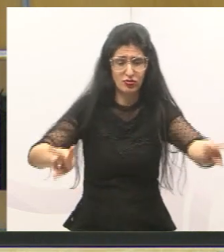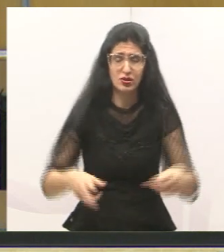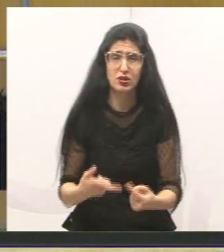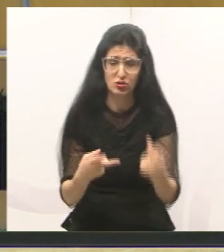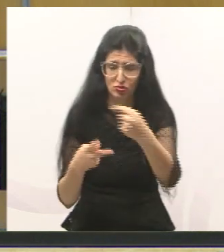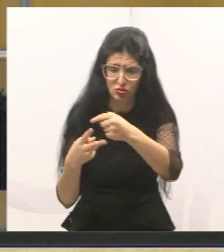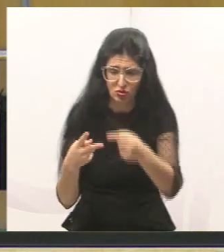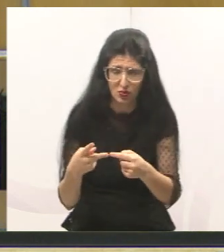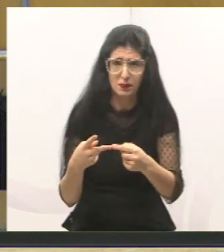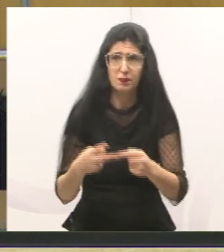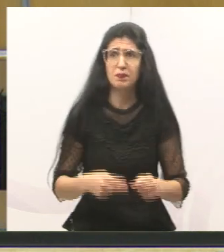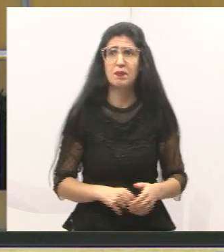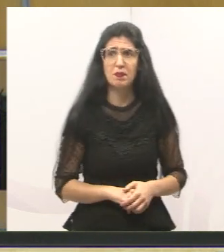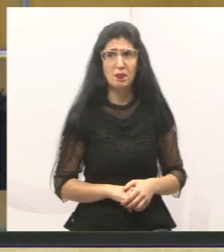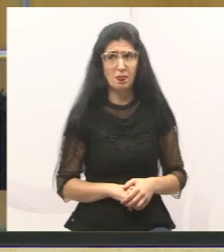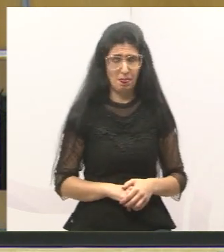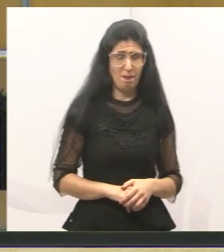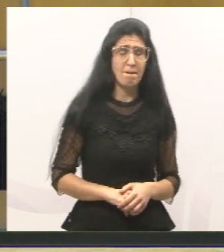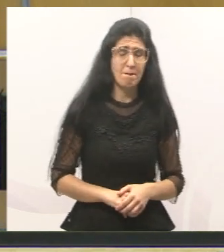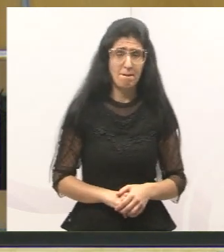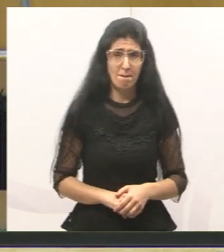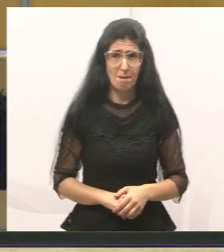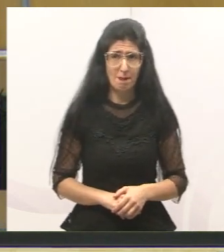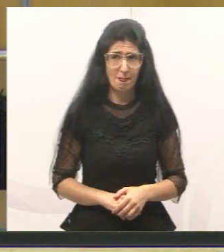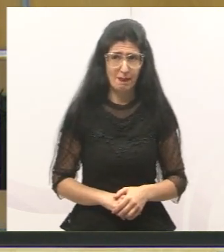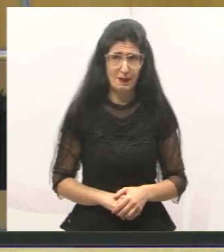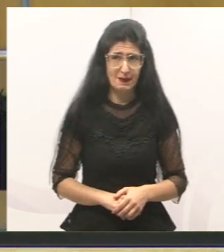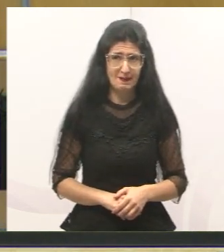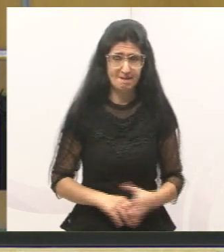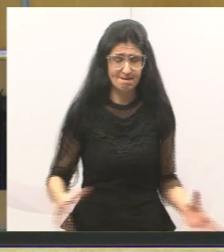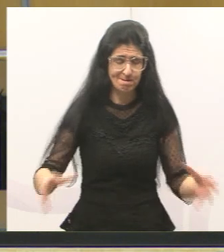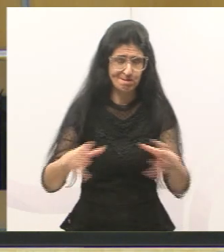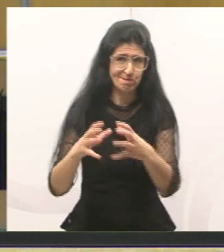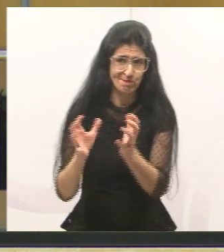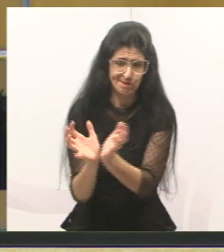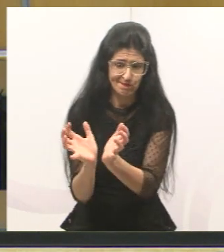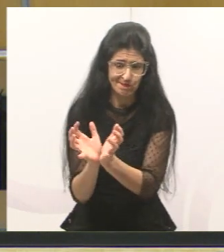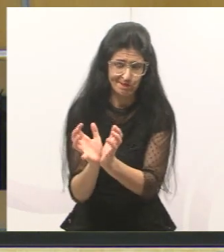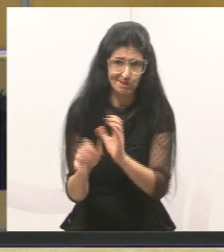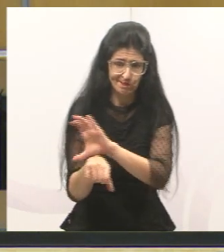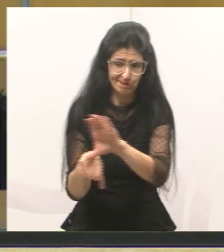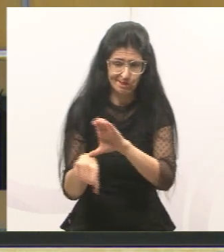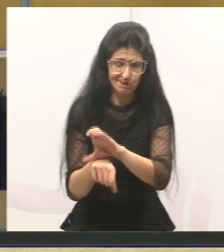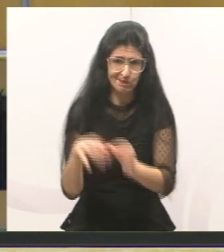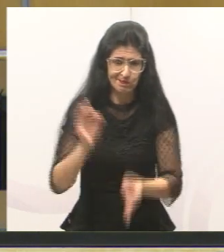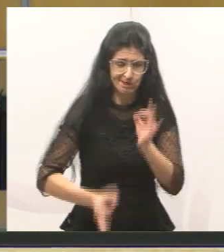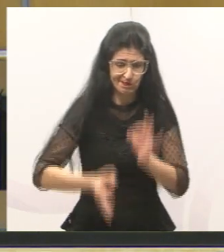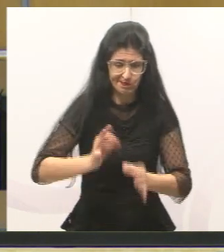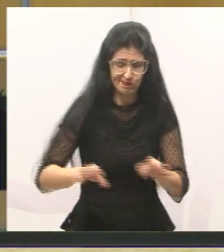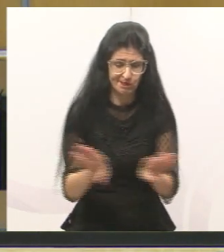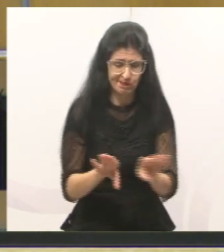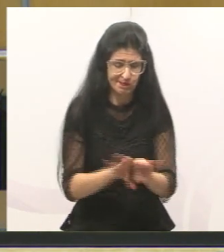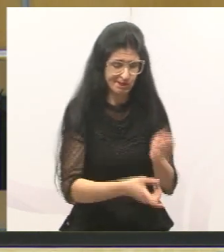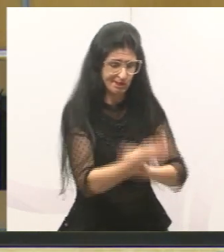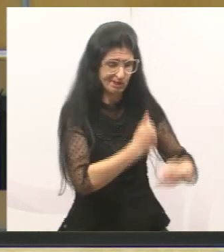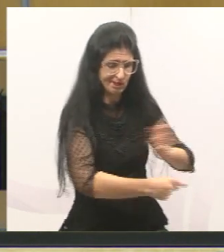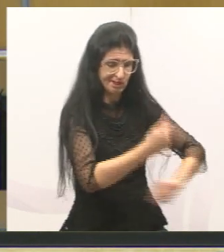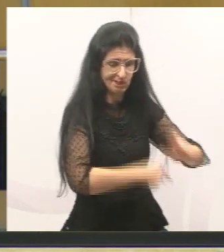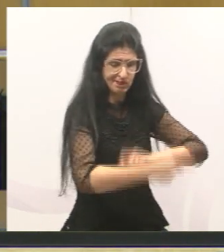tanto. Conforme se depreende a partir do parecer das comissões Constituição e Justiça e Finanças e